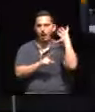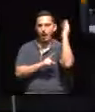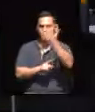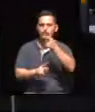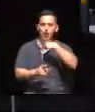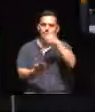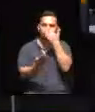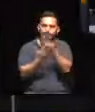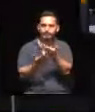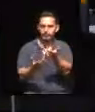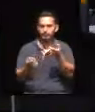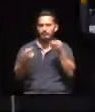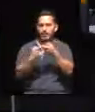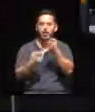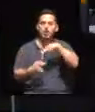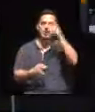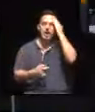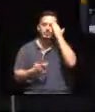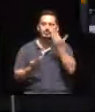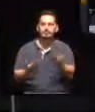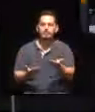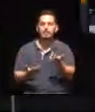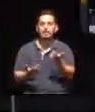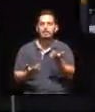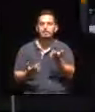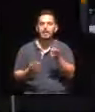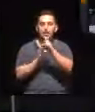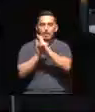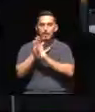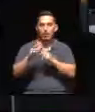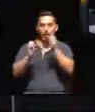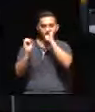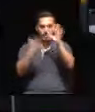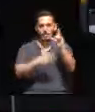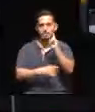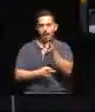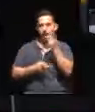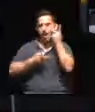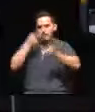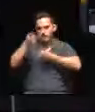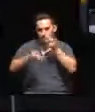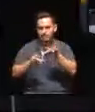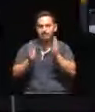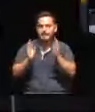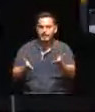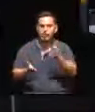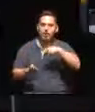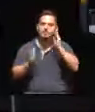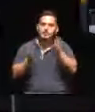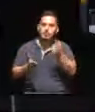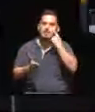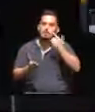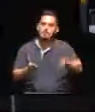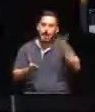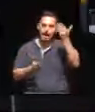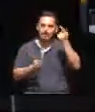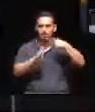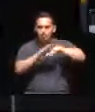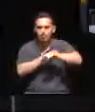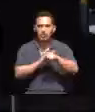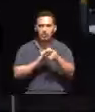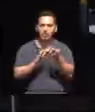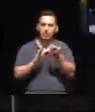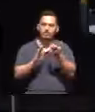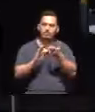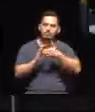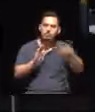que enfrentamos. Consideramos assim que o Regulamento do Arvoredo precisa de ser avaliado, que precisamos de conhecer mais em profundidade como